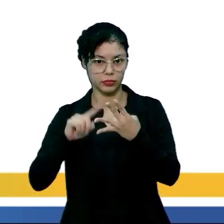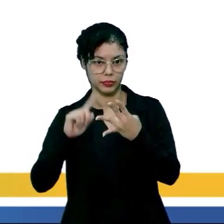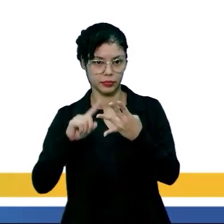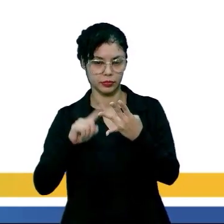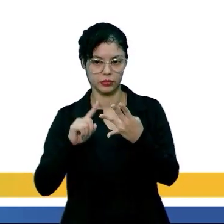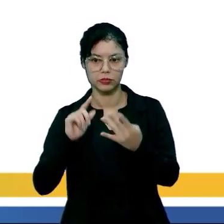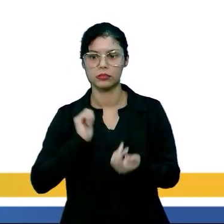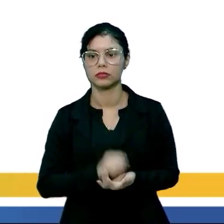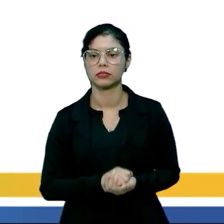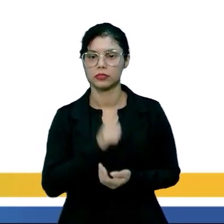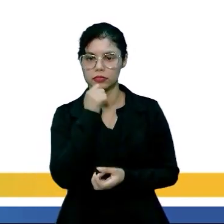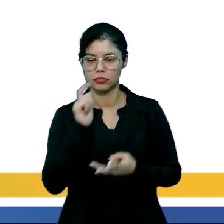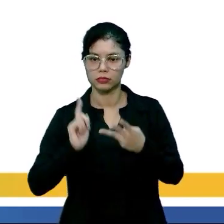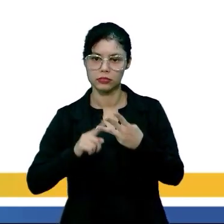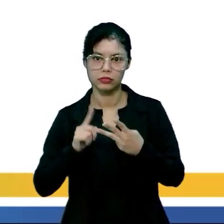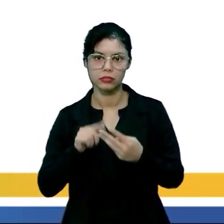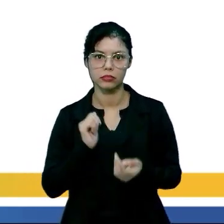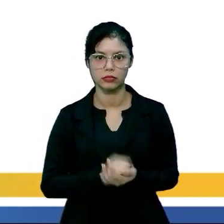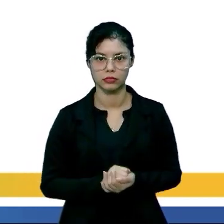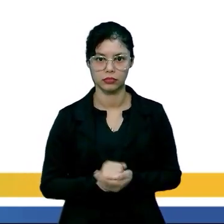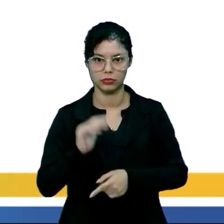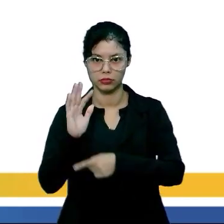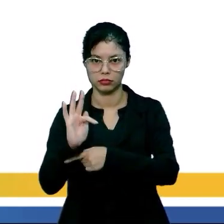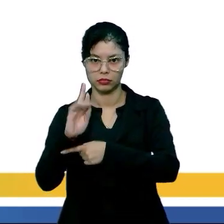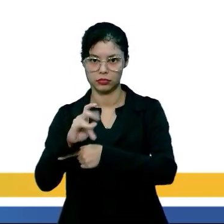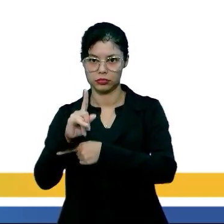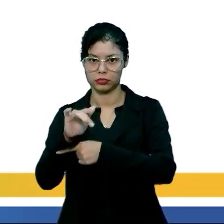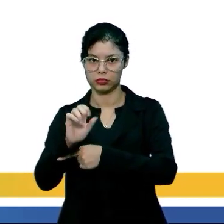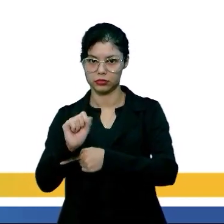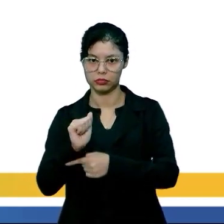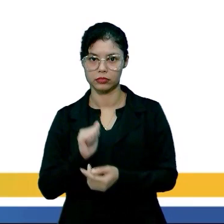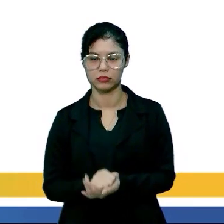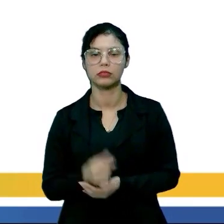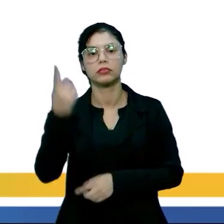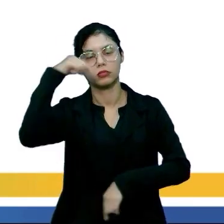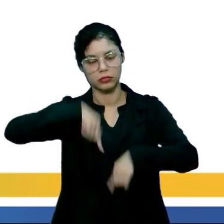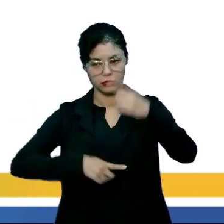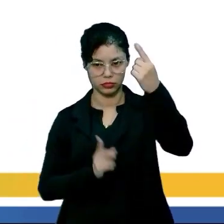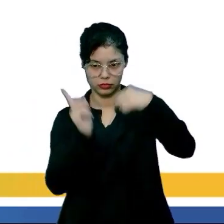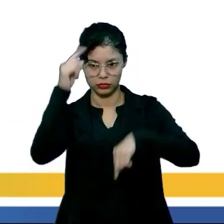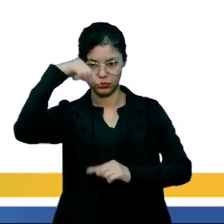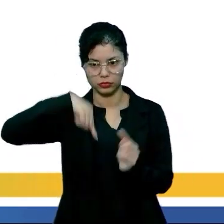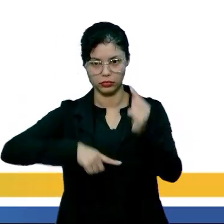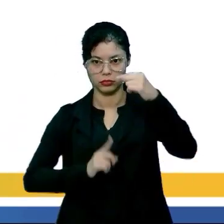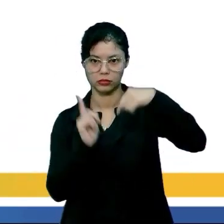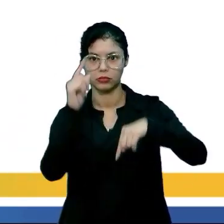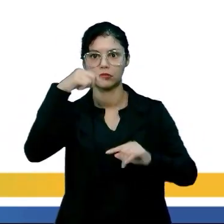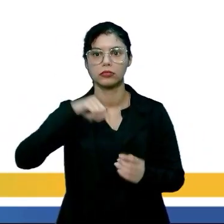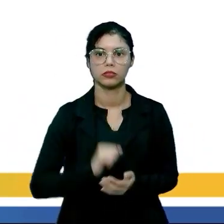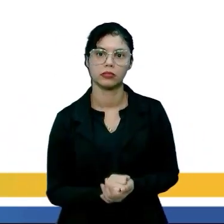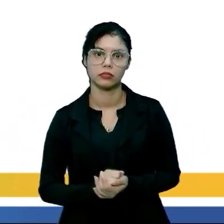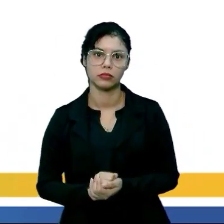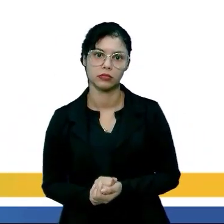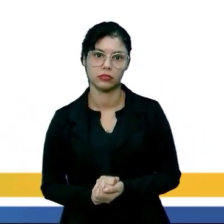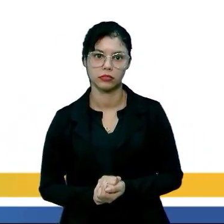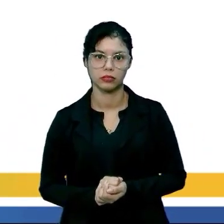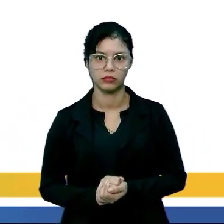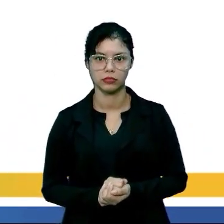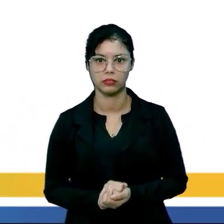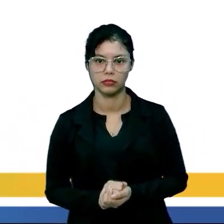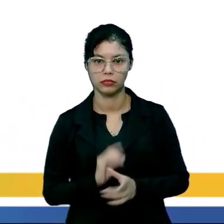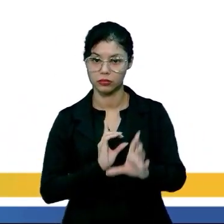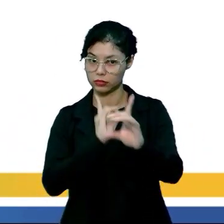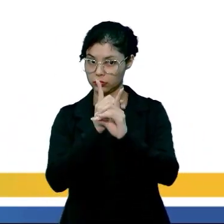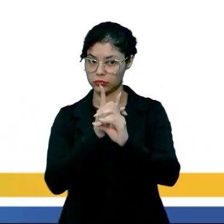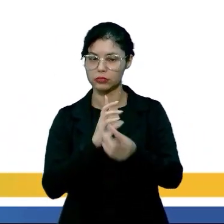só, são plantas fanerógamas, tá? Plantas vasculares. Olha aí, ó, gino, né, quer